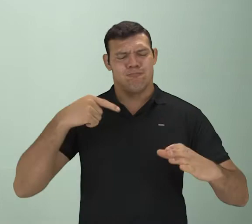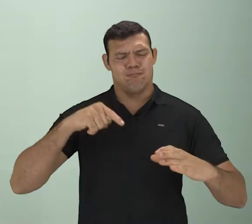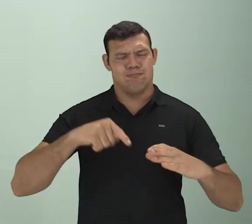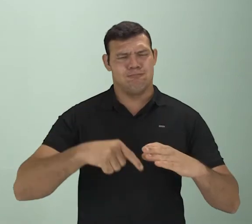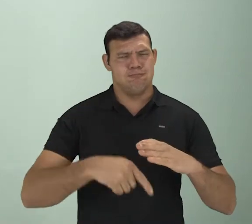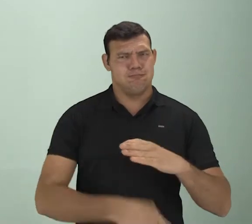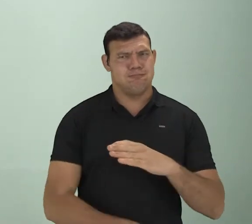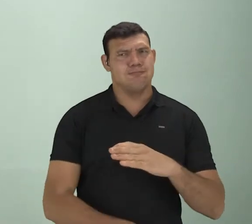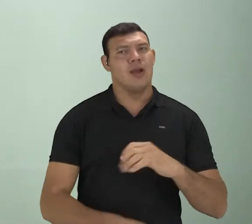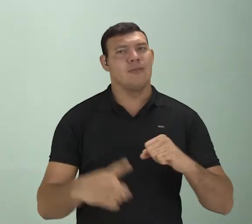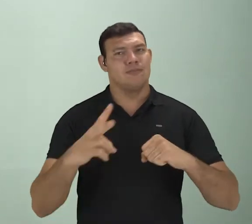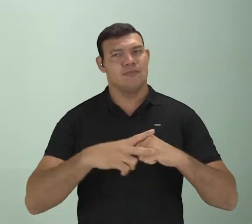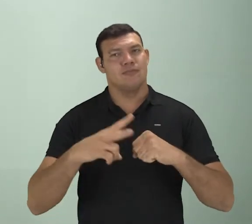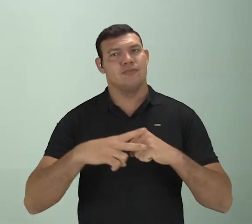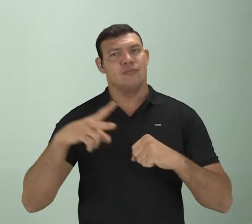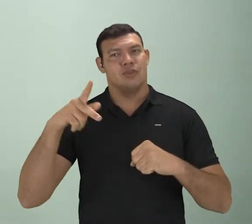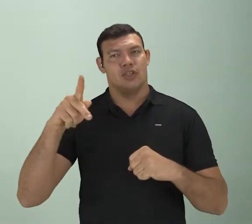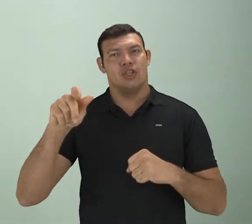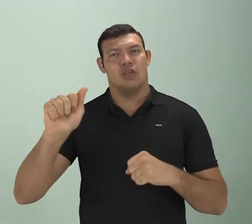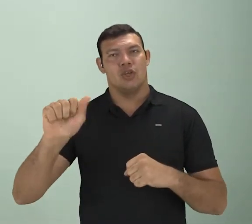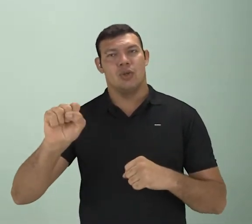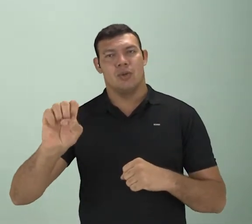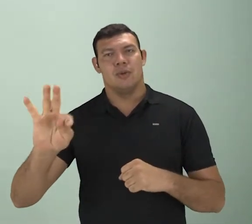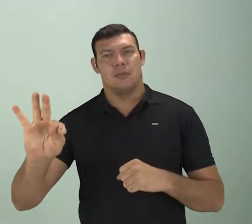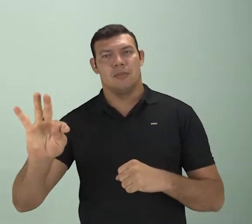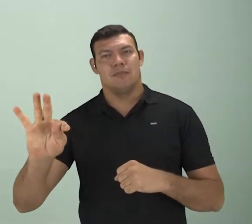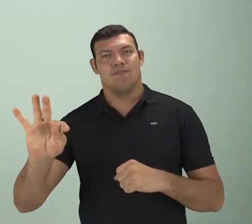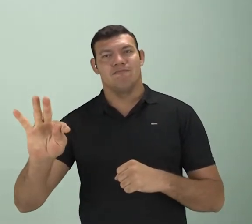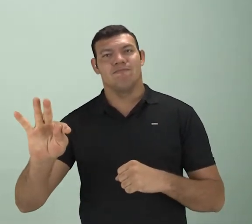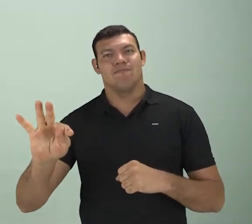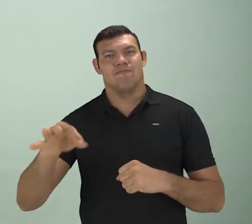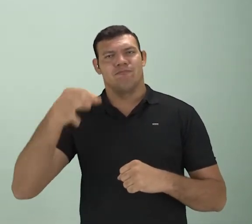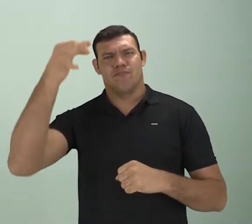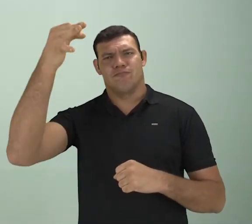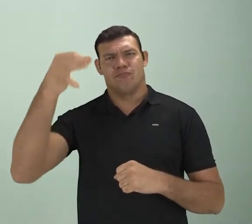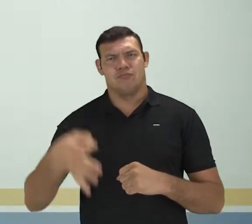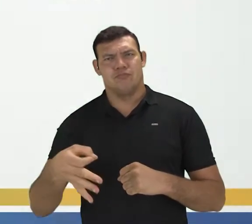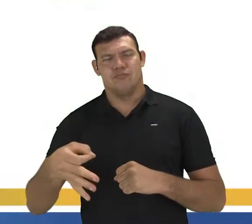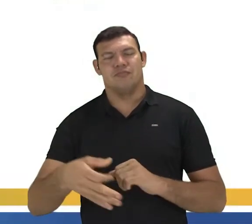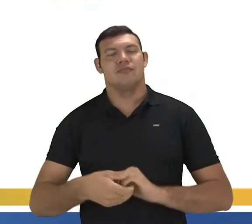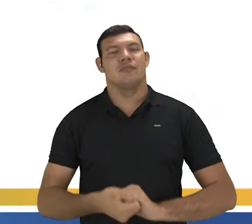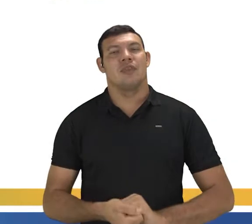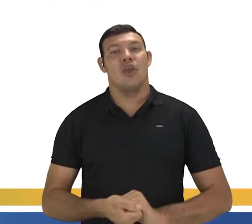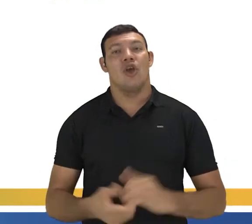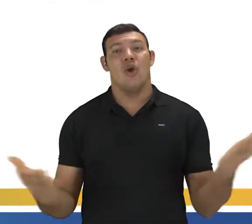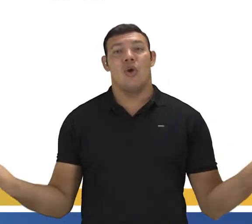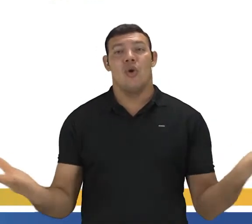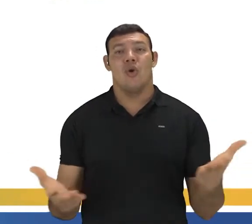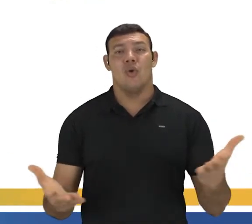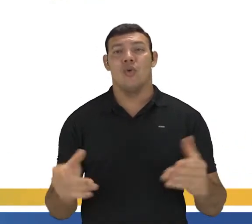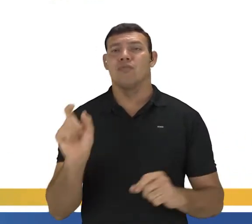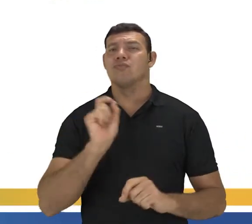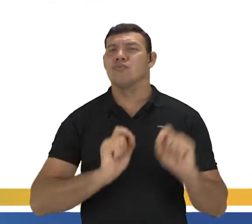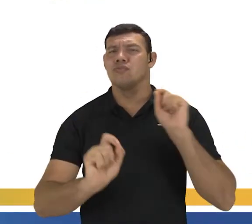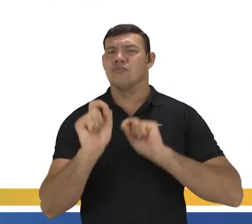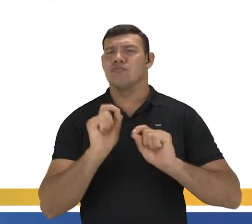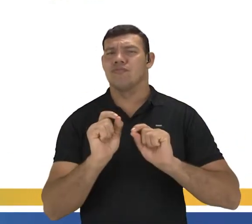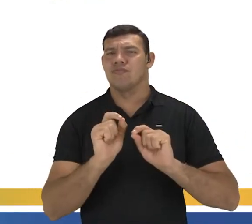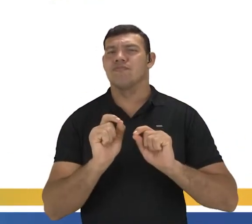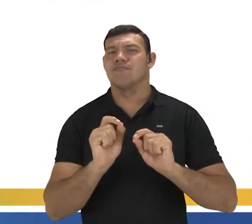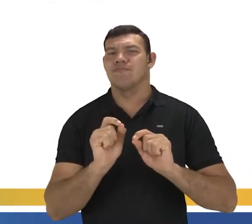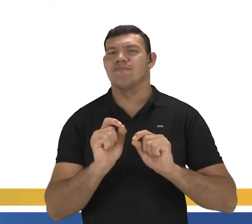na questão do passe perfeito passado perfeito na forma afirmativa hoje nós vamos ver as formas